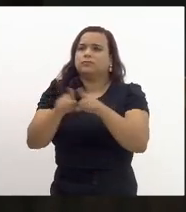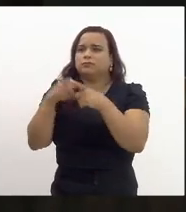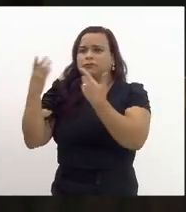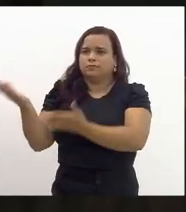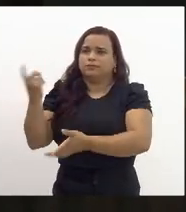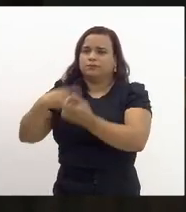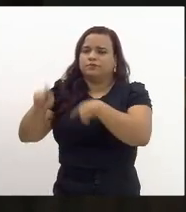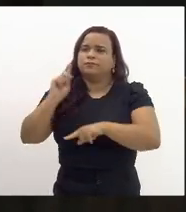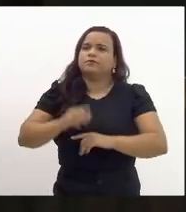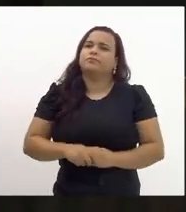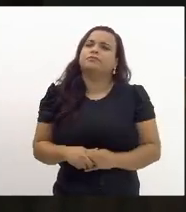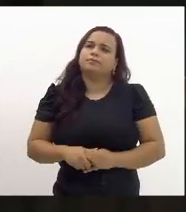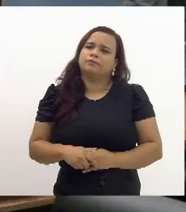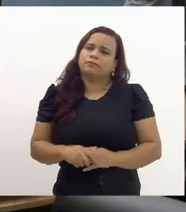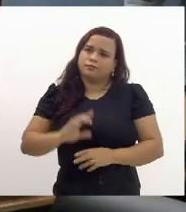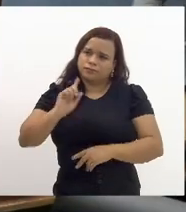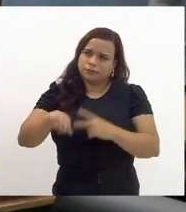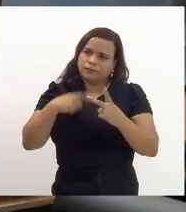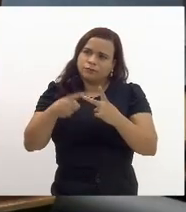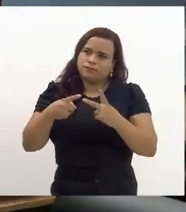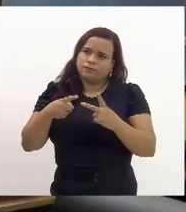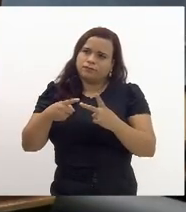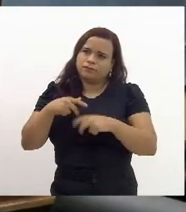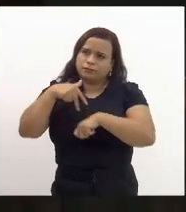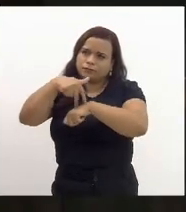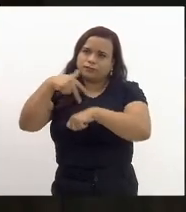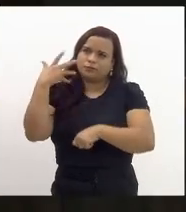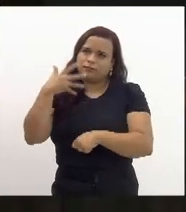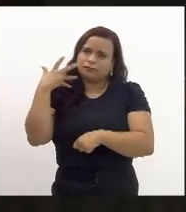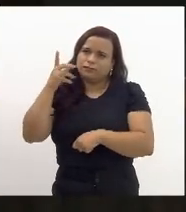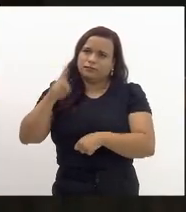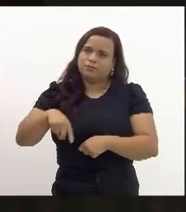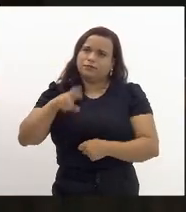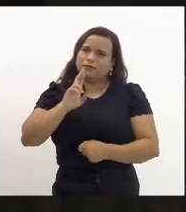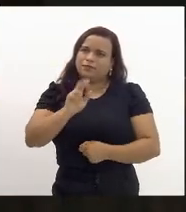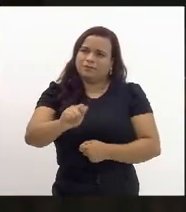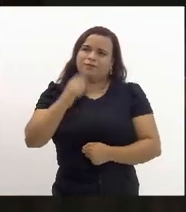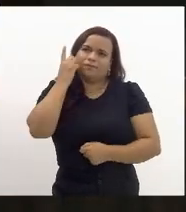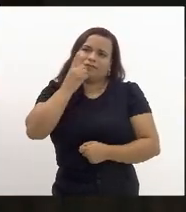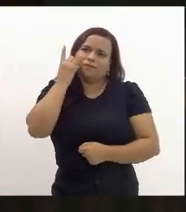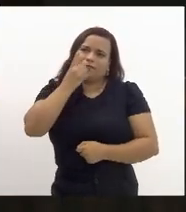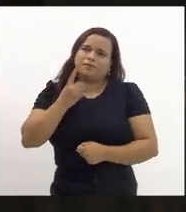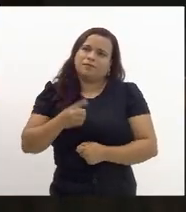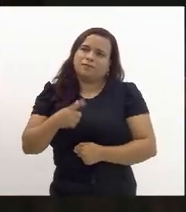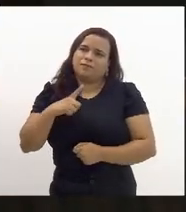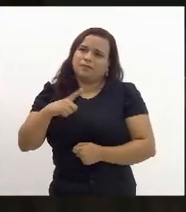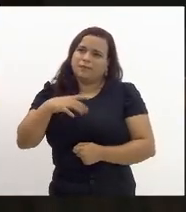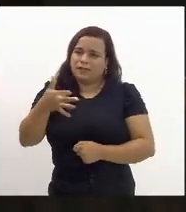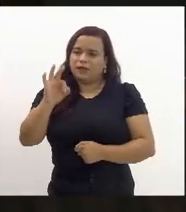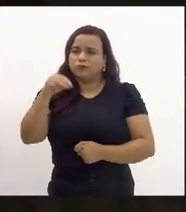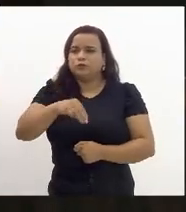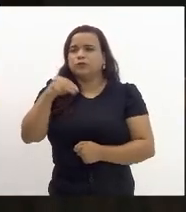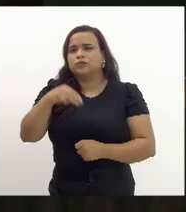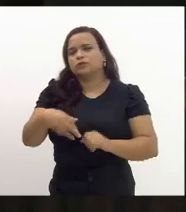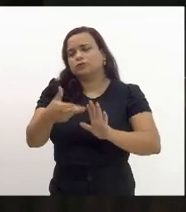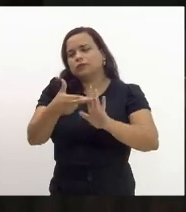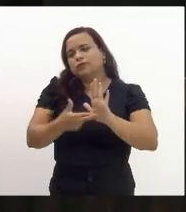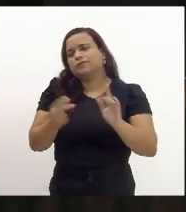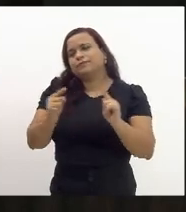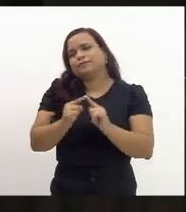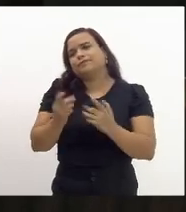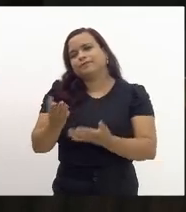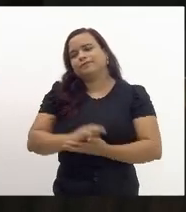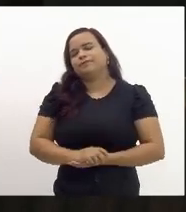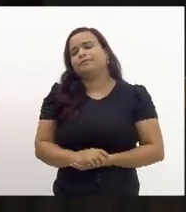Excelência. Próximo orador inscrito é o nobre deputado Rodrigo Amorim. Vossa Excelência dispõe de 10 minutos no tempo